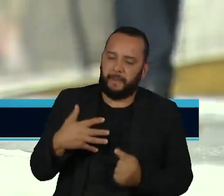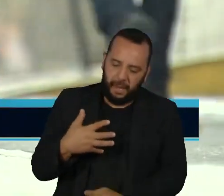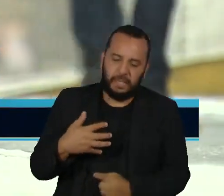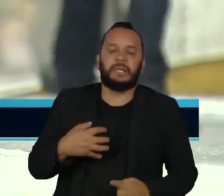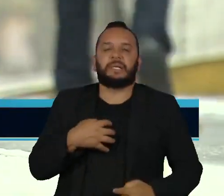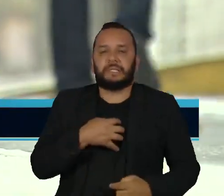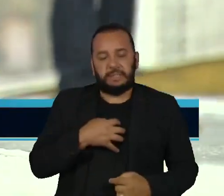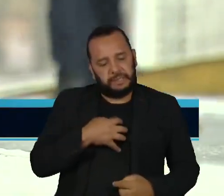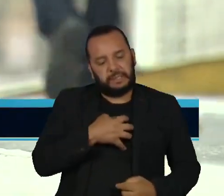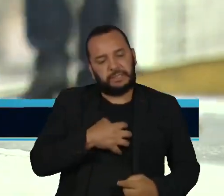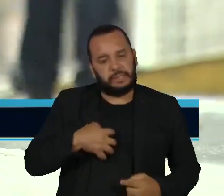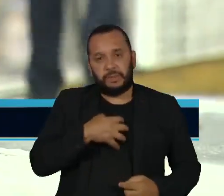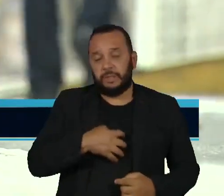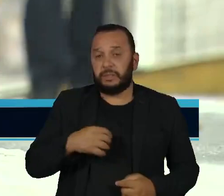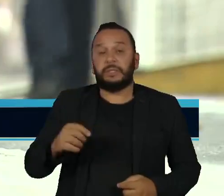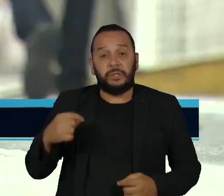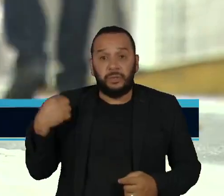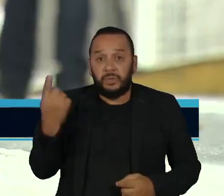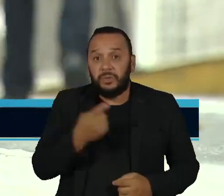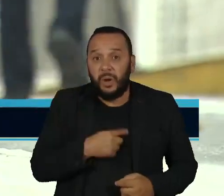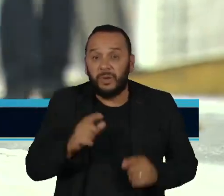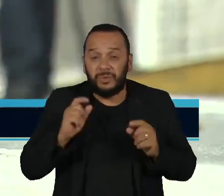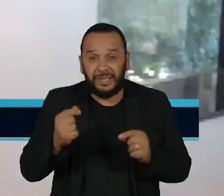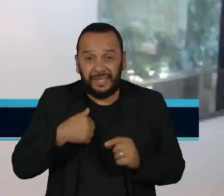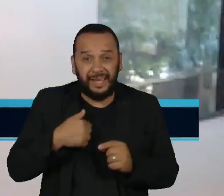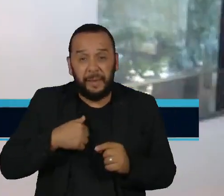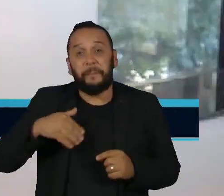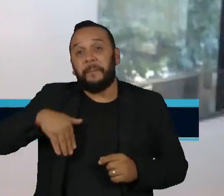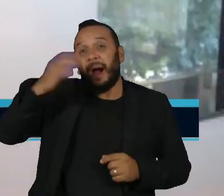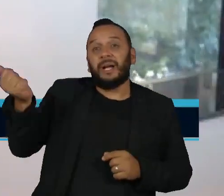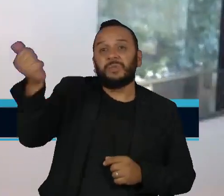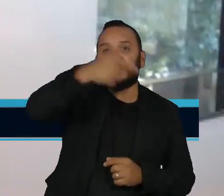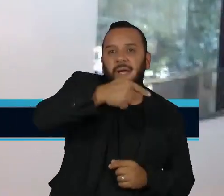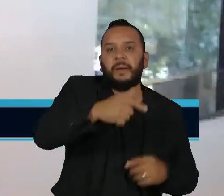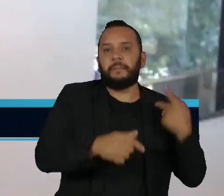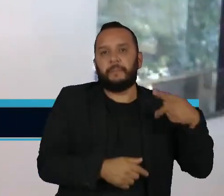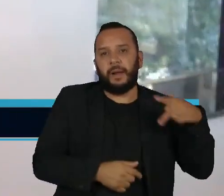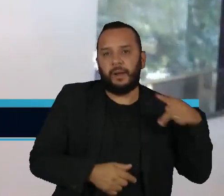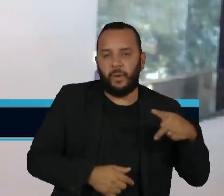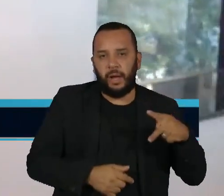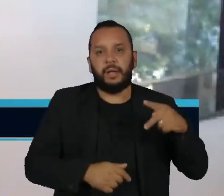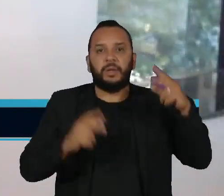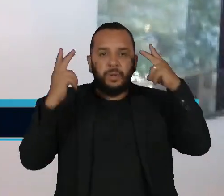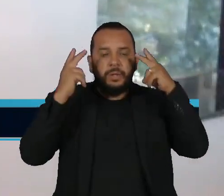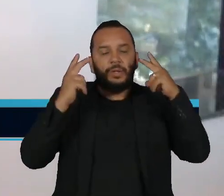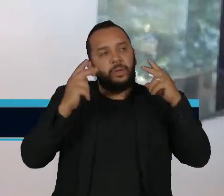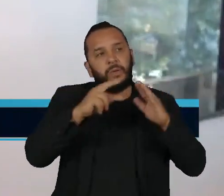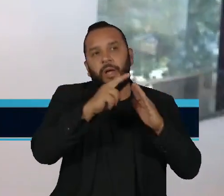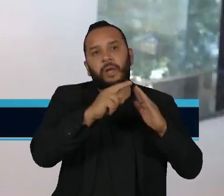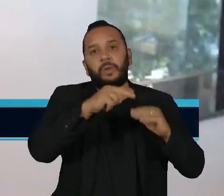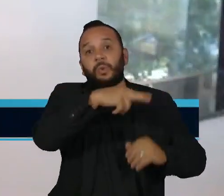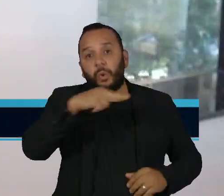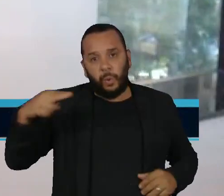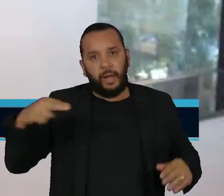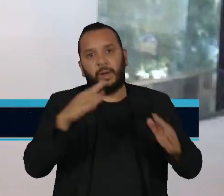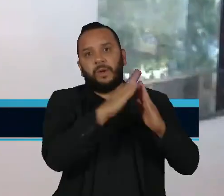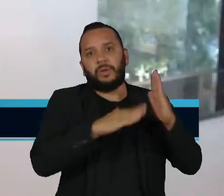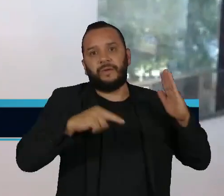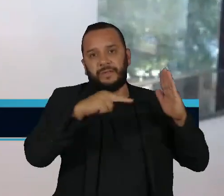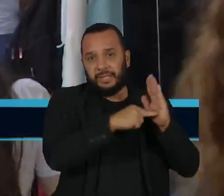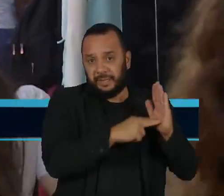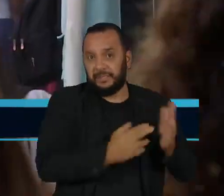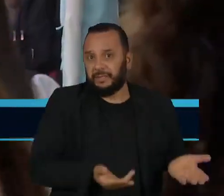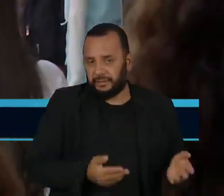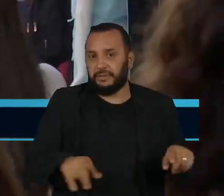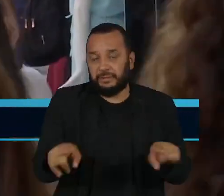frente do Paraguai, da Noruega e da Nova Zelândia. Esta psiquiatra explica que a ansiedade pode se relacionar com a